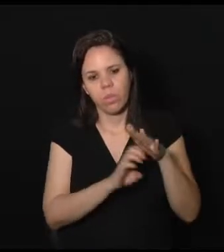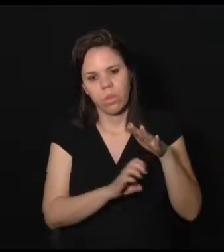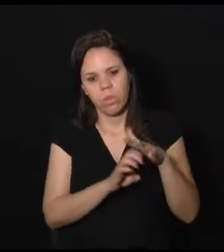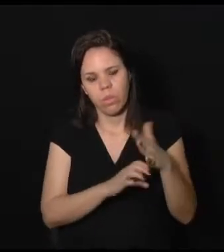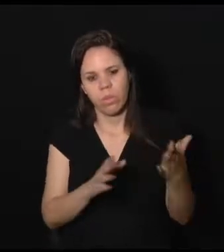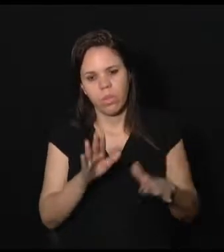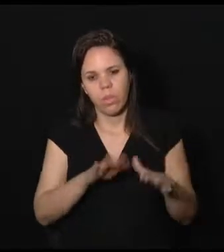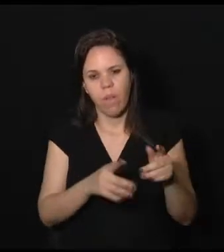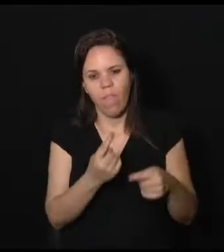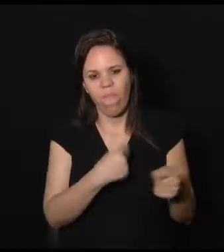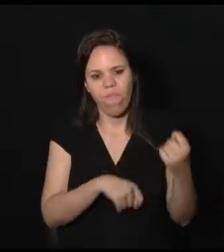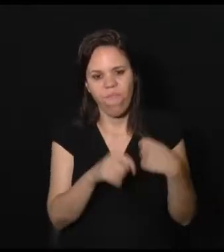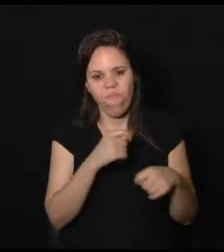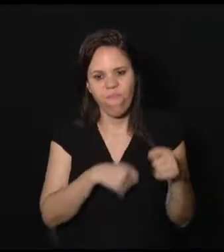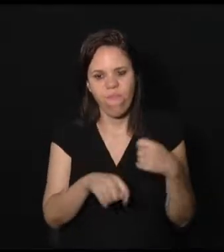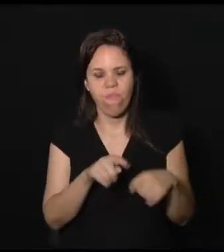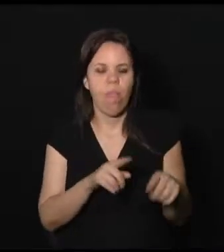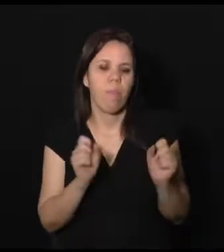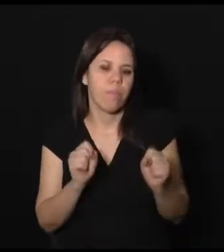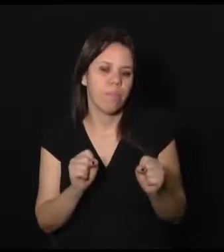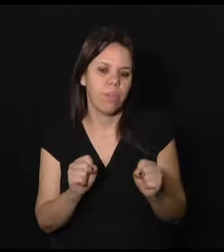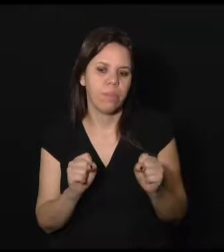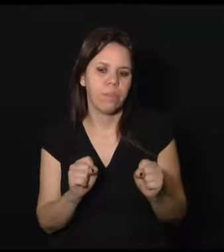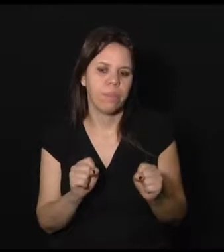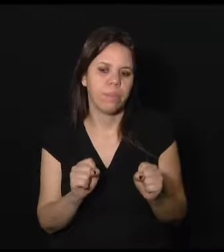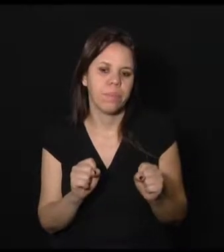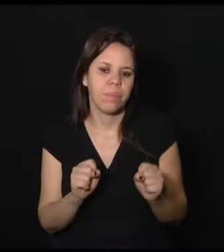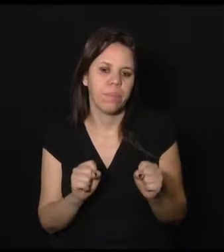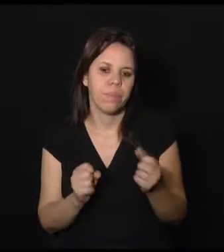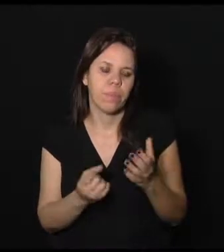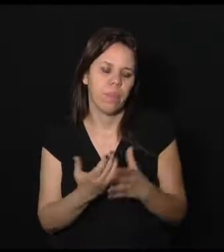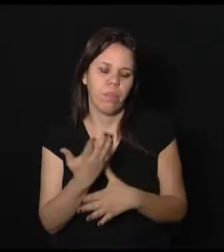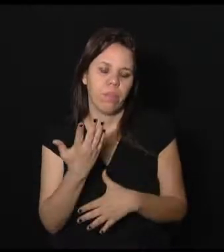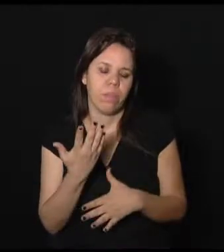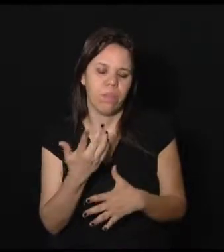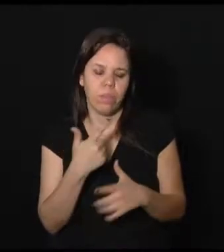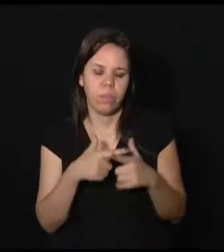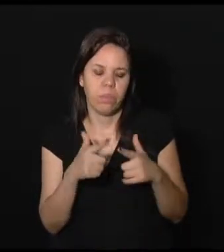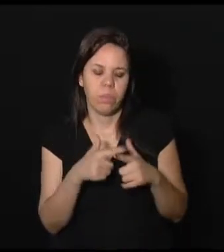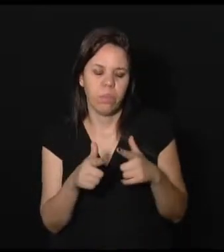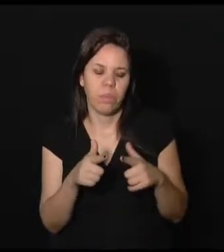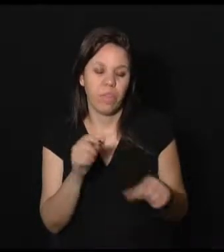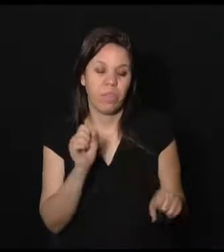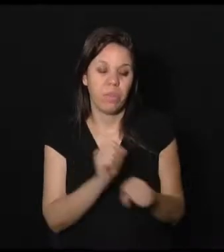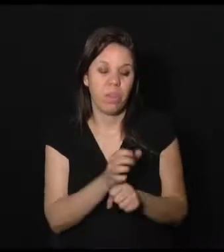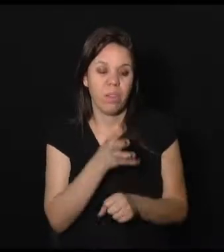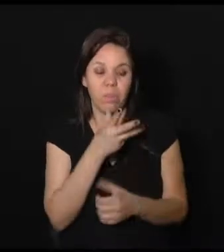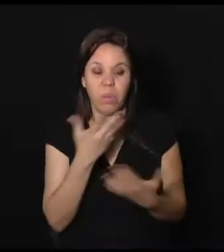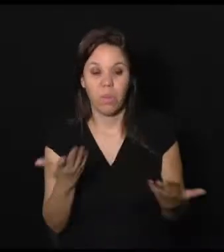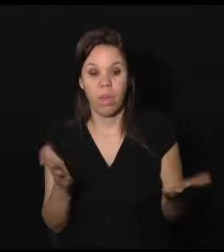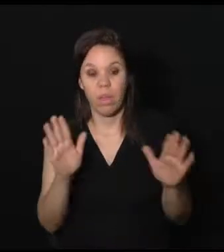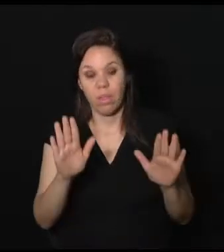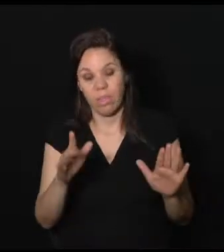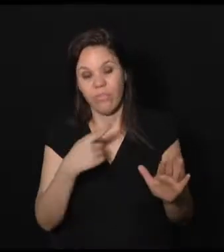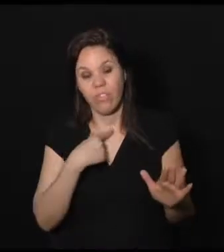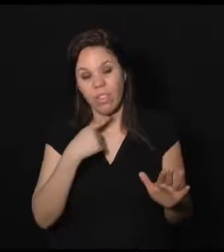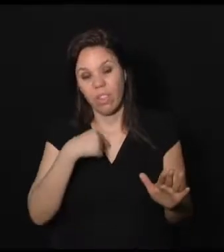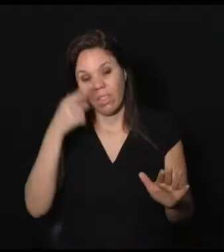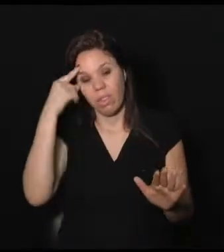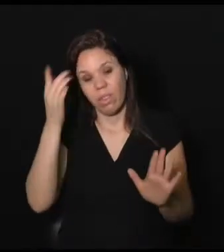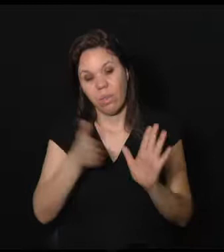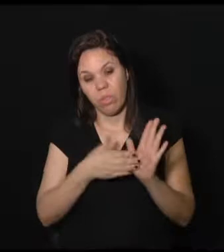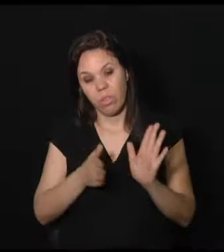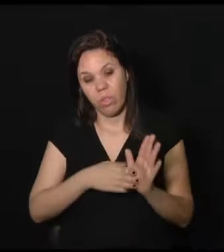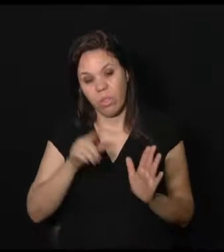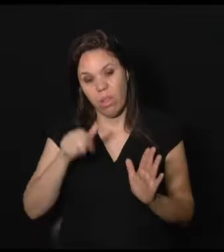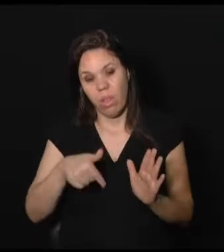negócio, essas questões burocráticas podem passar à margem. Né? Então, a ideia aqui seria o quê? No âmbito